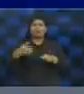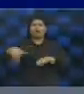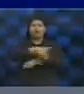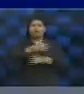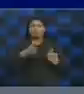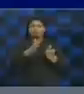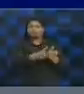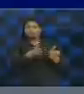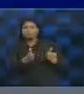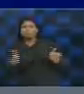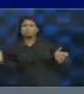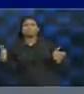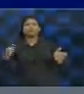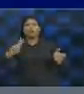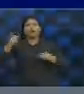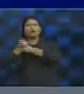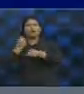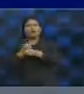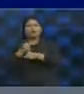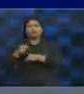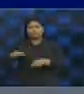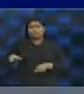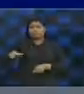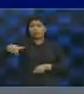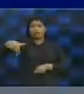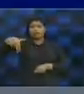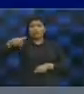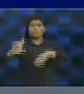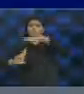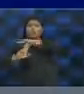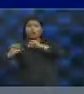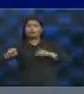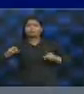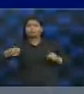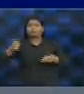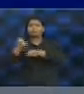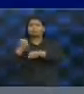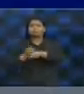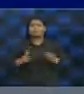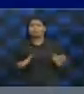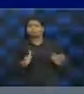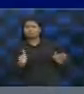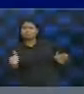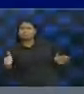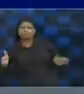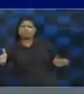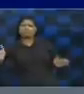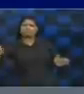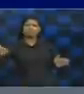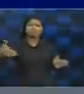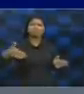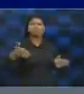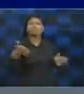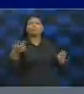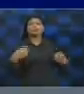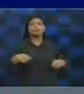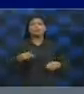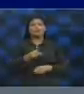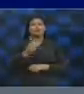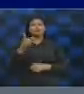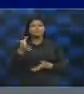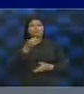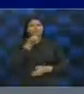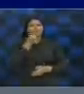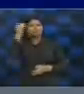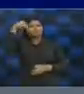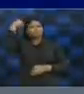lado certo. Nós não podemos improvisar na cidade. E essa experiência não serviu para que você fizesse a faixa